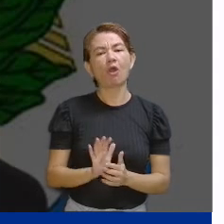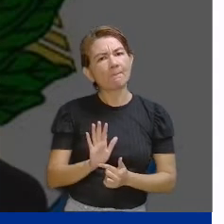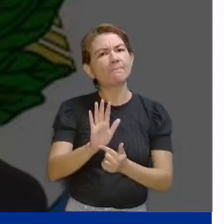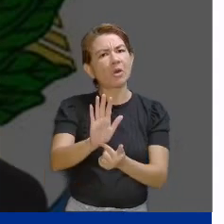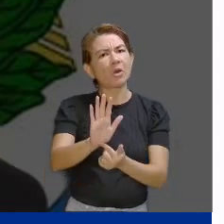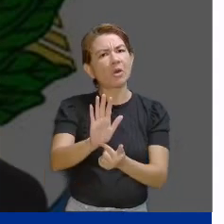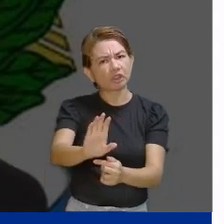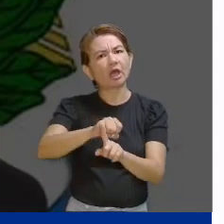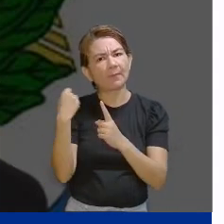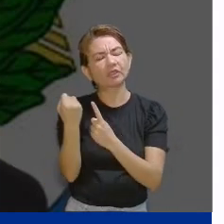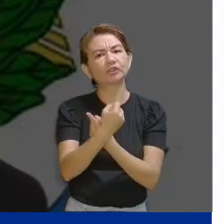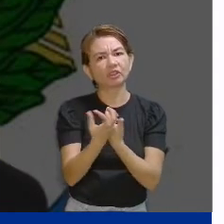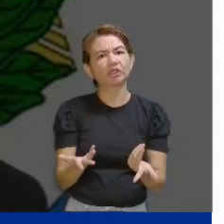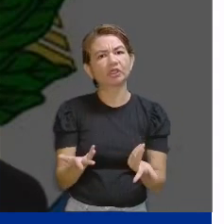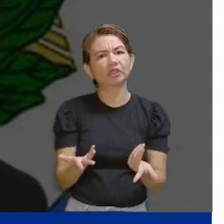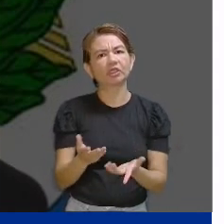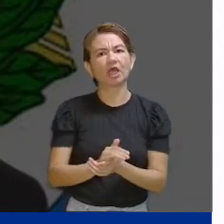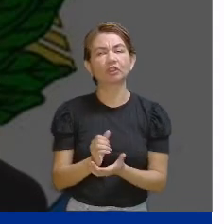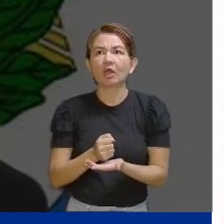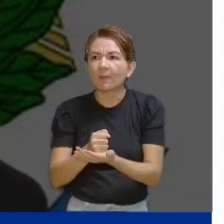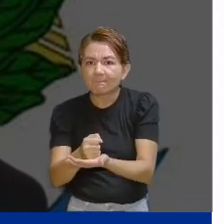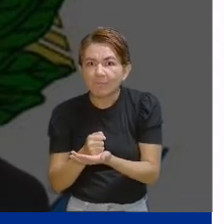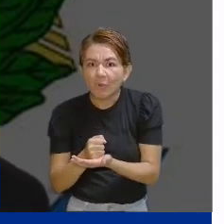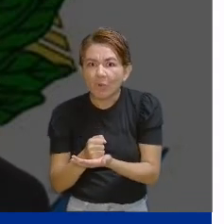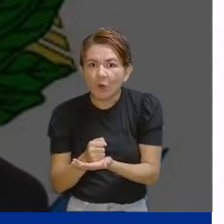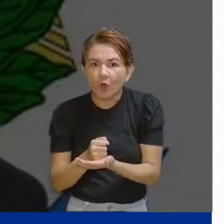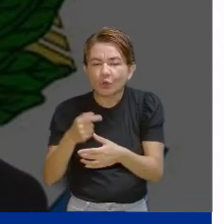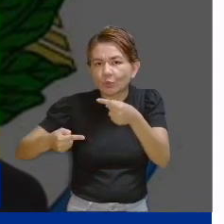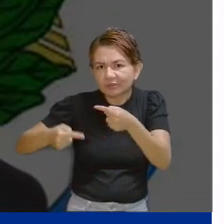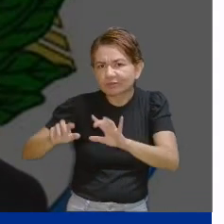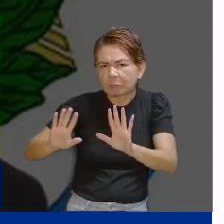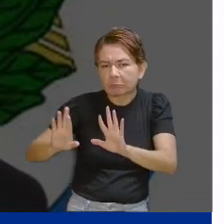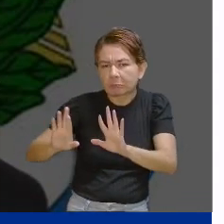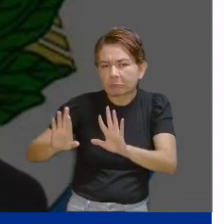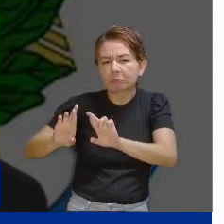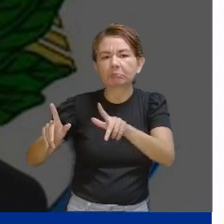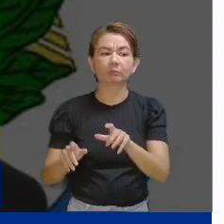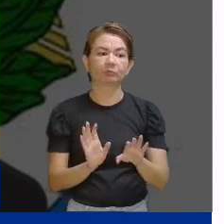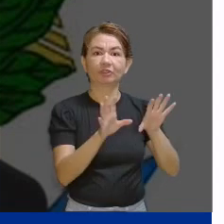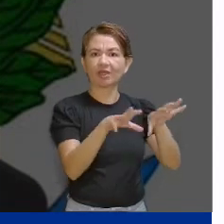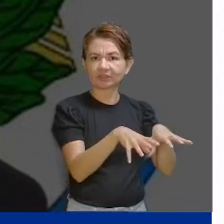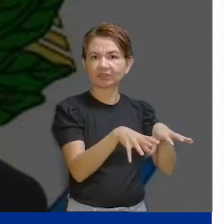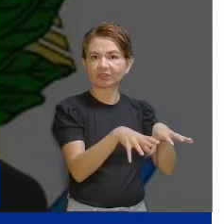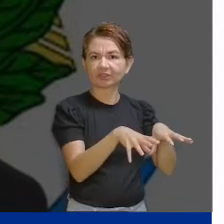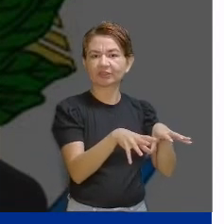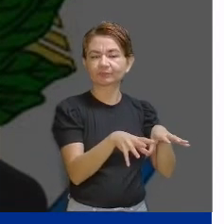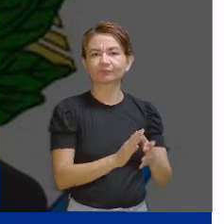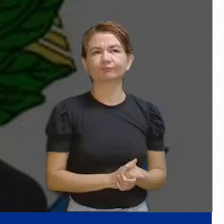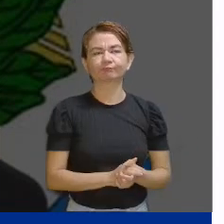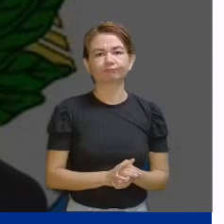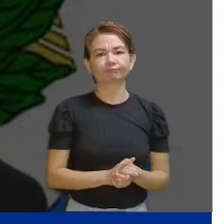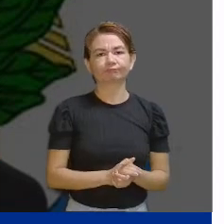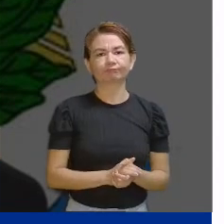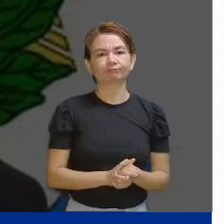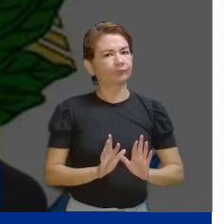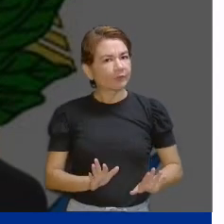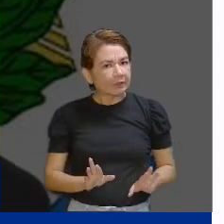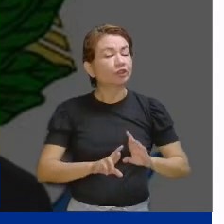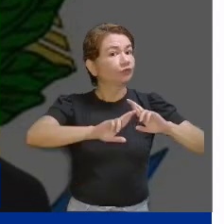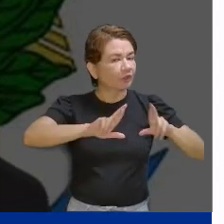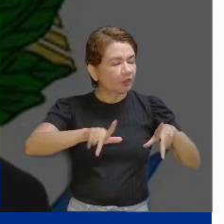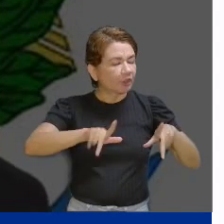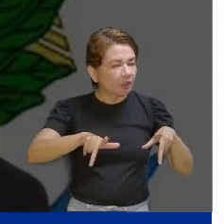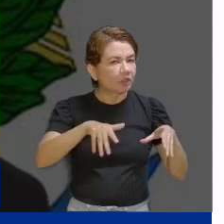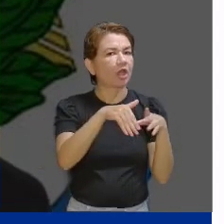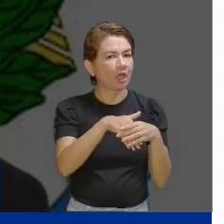não contém qualquer pedido de apoio político. A segunda, por outro lado, possui um caráter